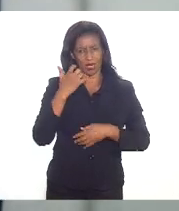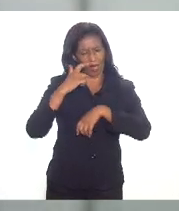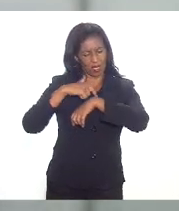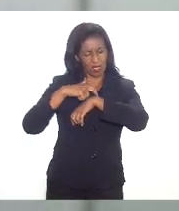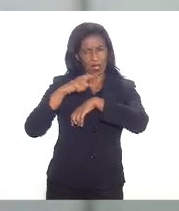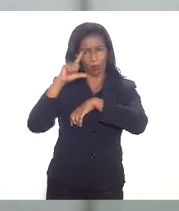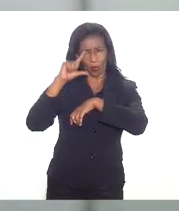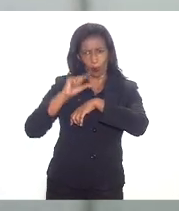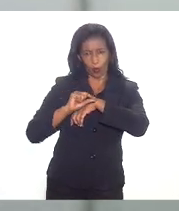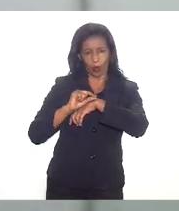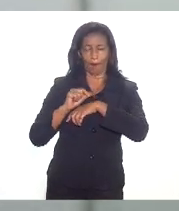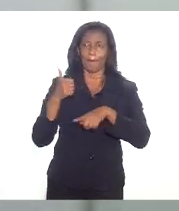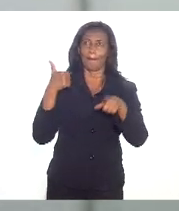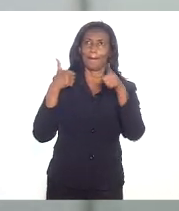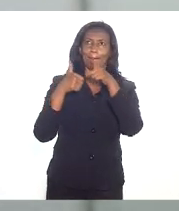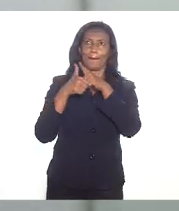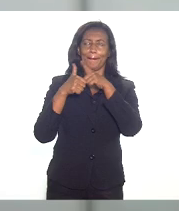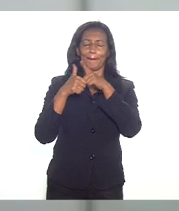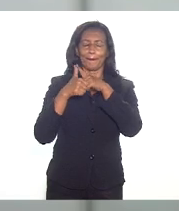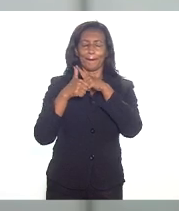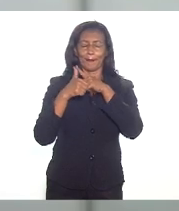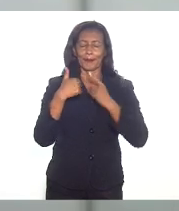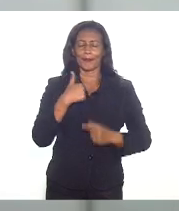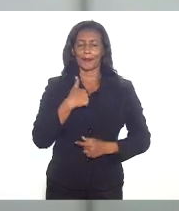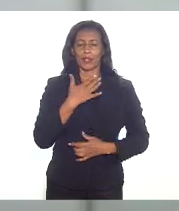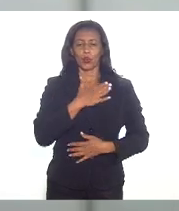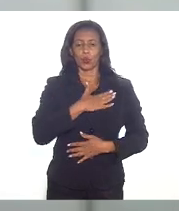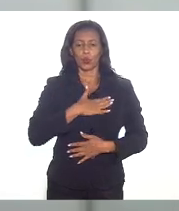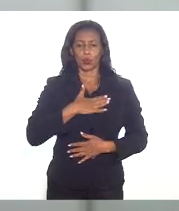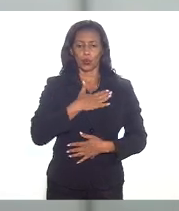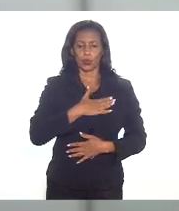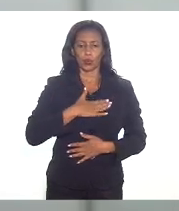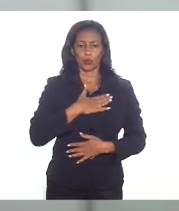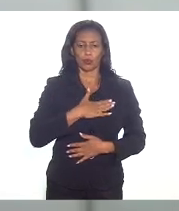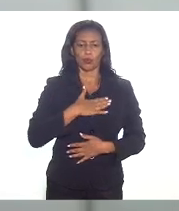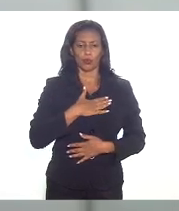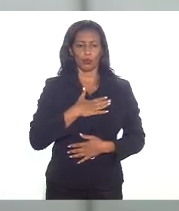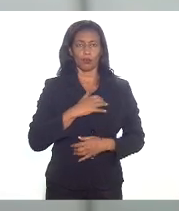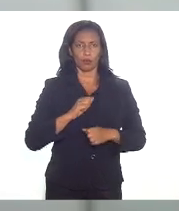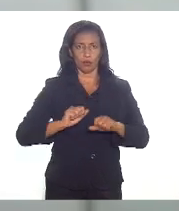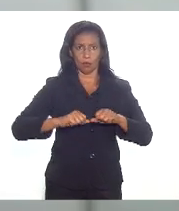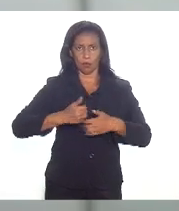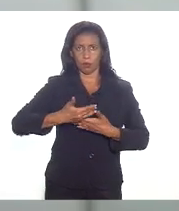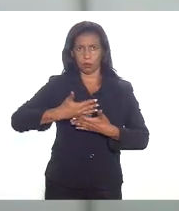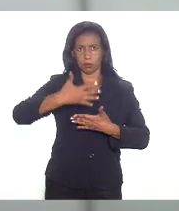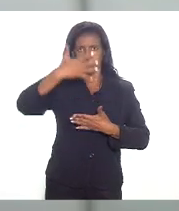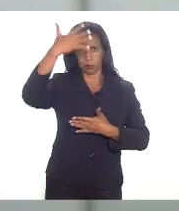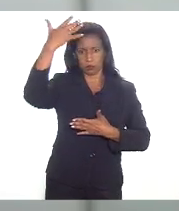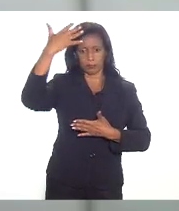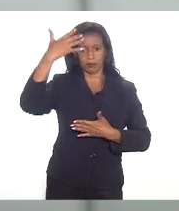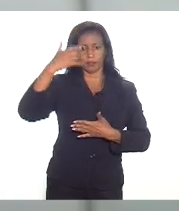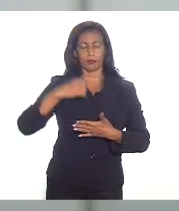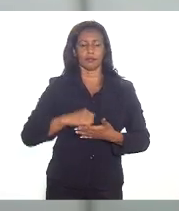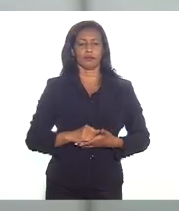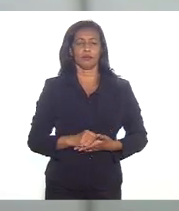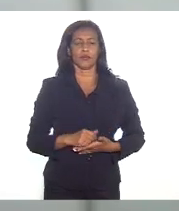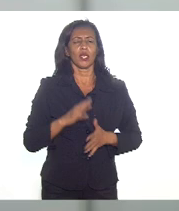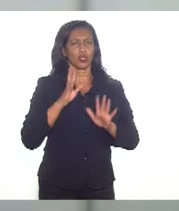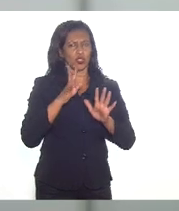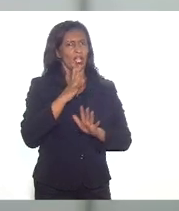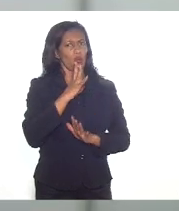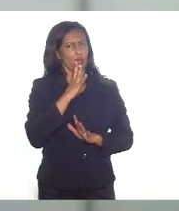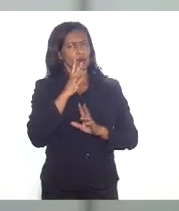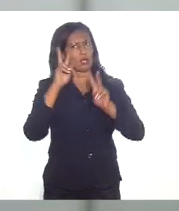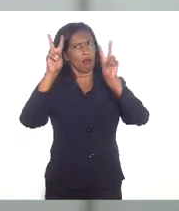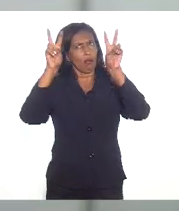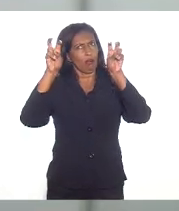Mauro, dizer primeiro, eu gostei muito da apresentação. Né? Já conheci alguns